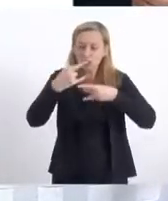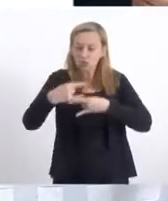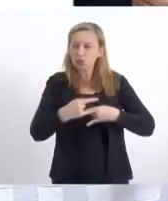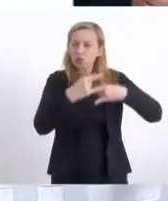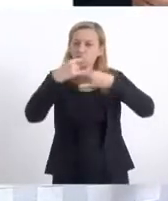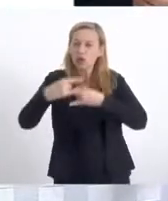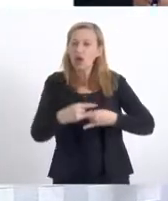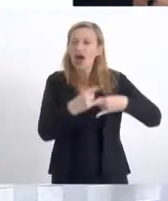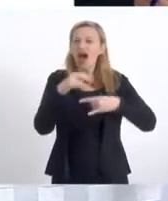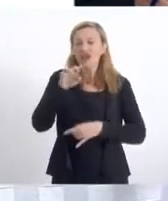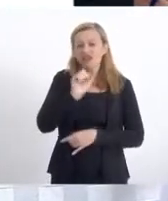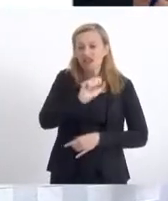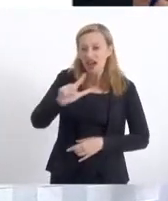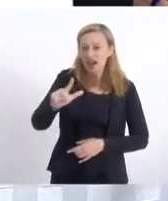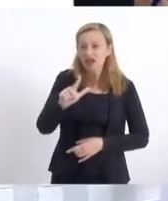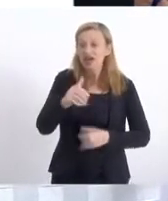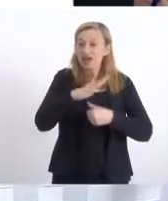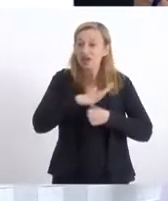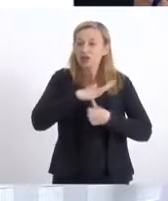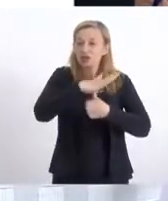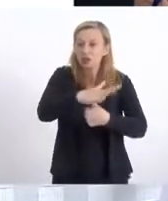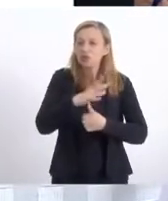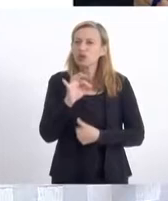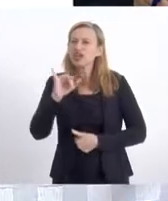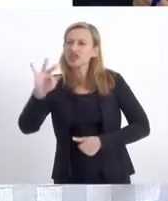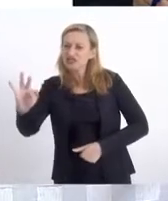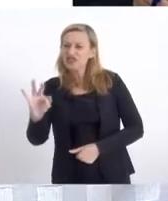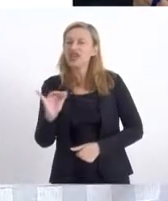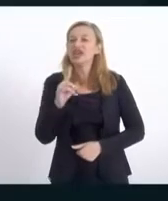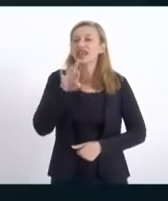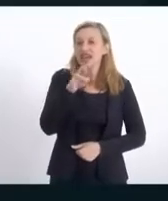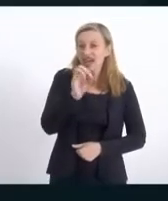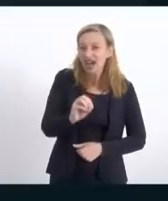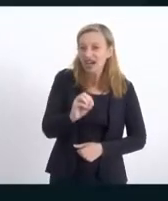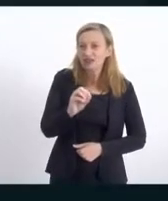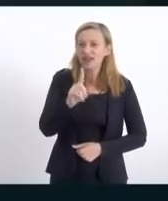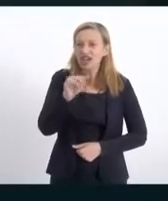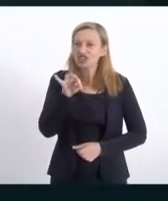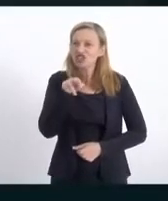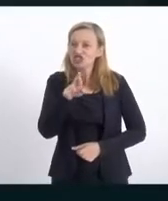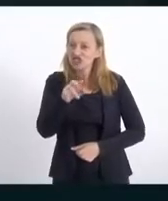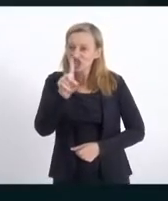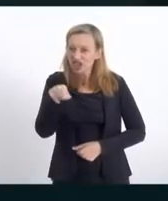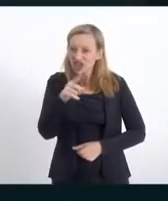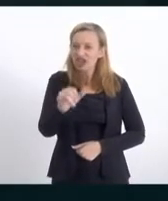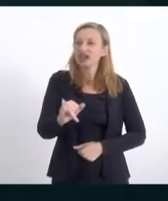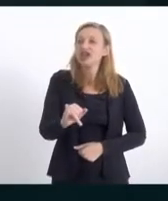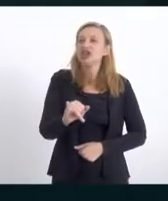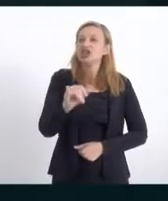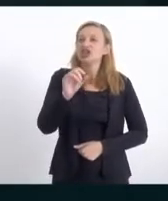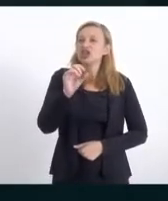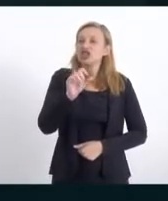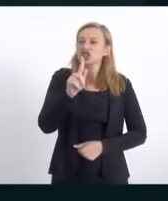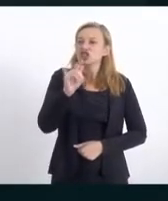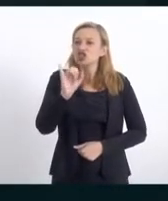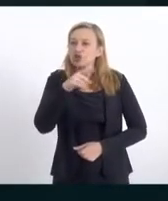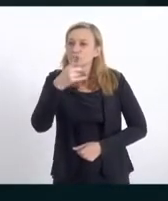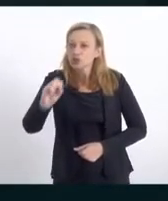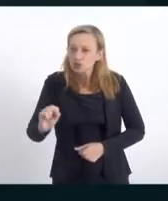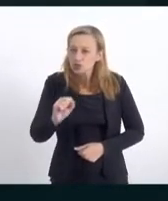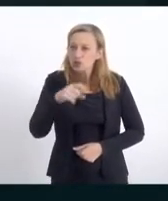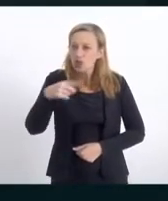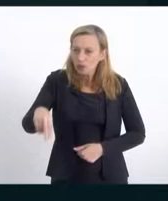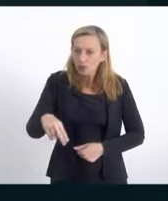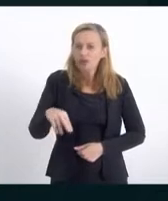Rafael Almada, reitor do IFE, no Zoom, Ricardo Latiger, o Gilson Alves, a Maria Clara, o